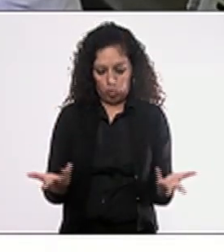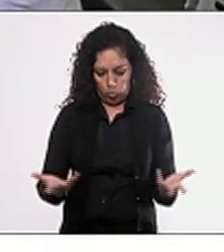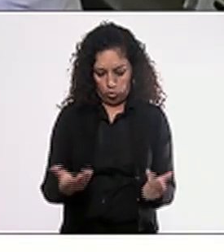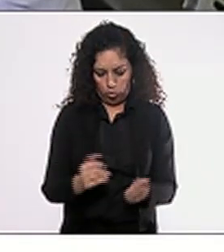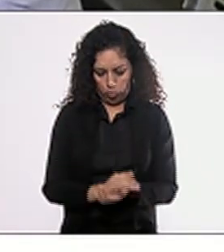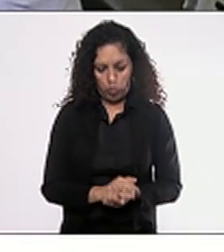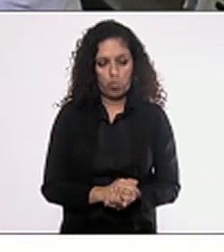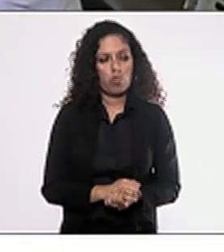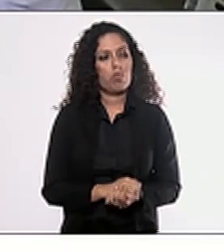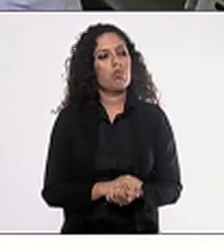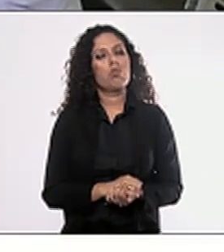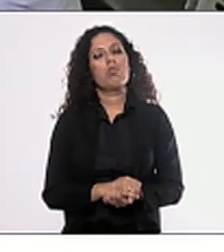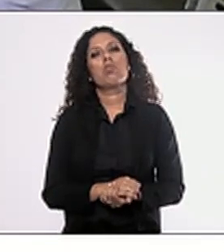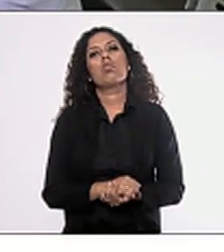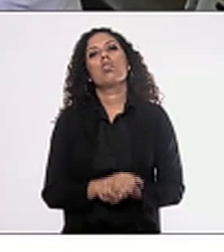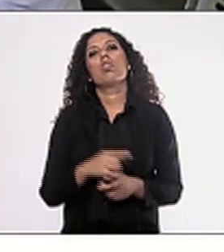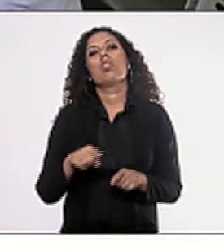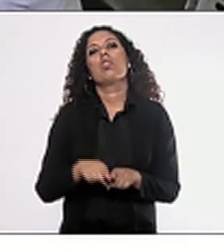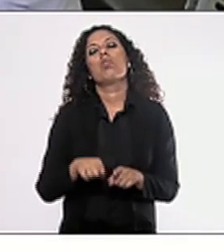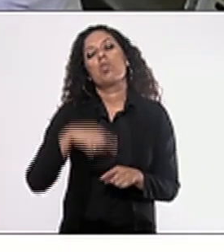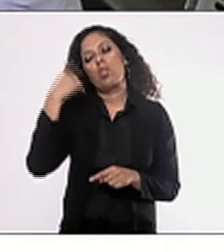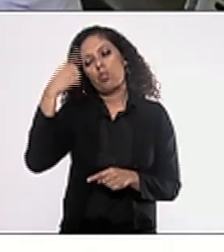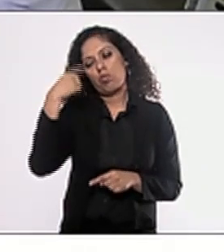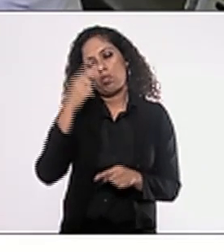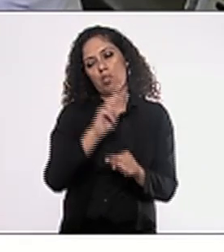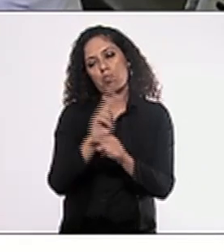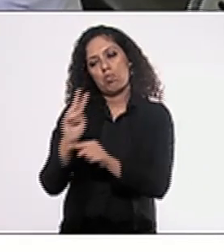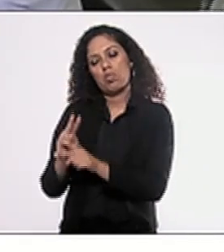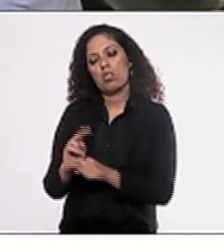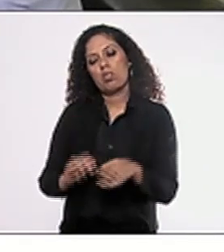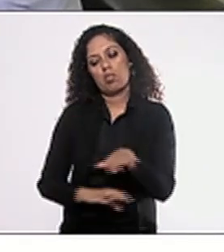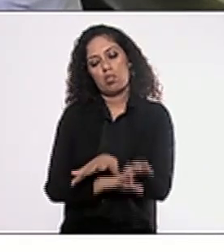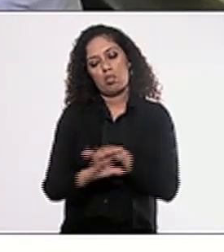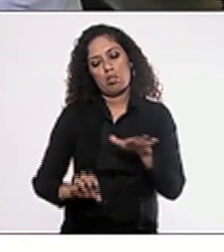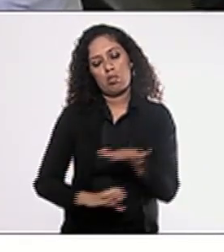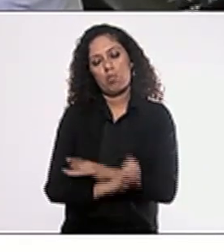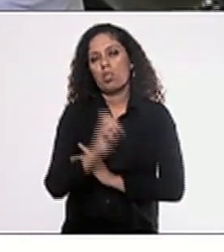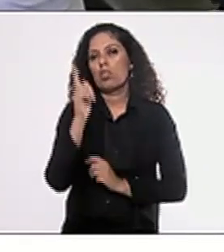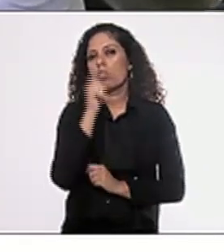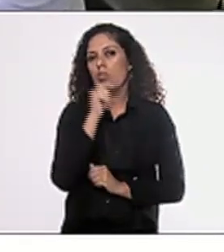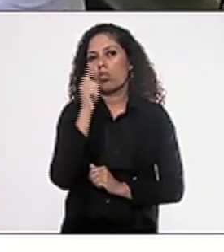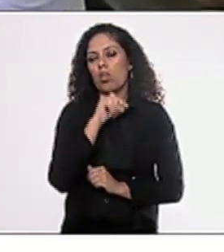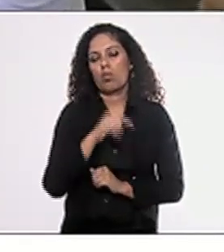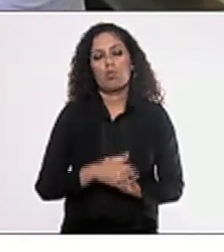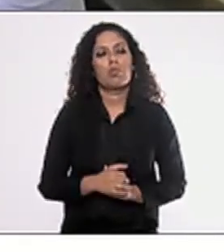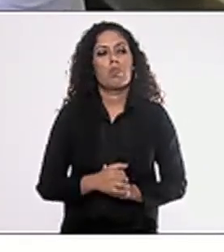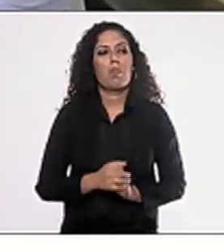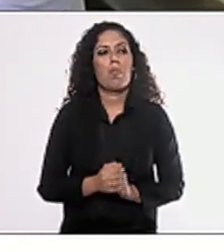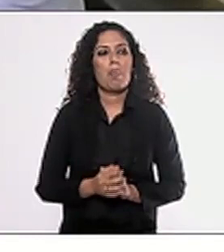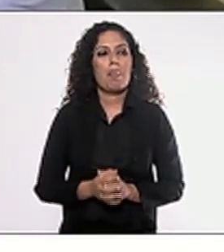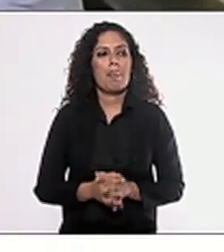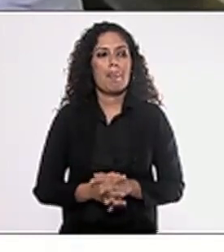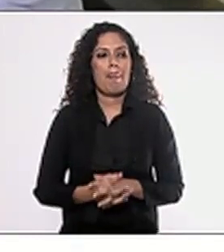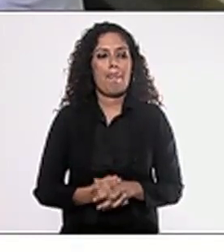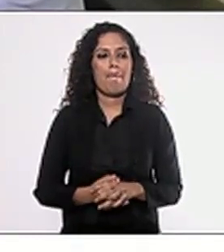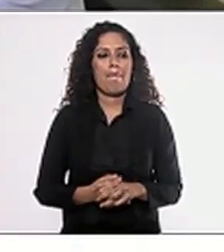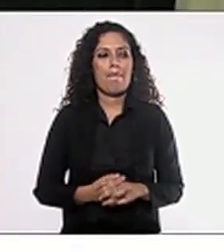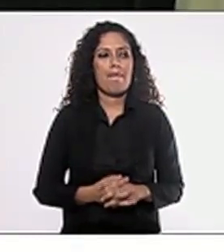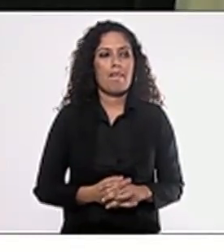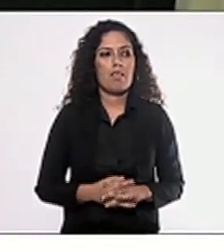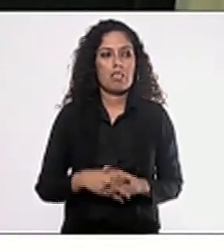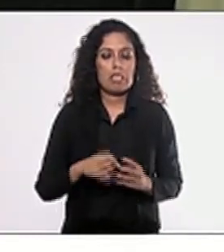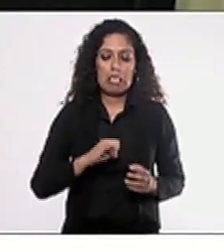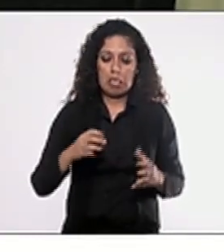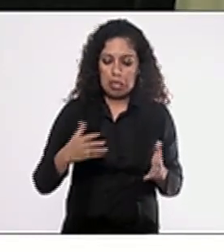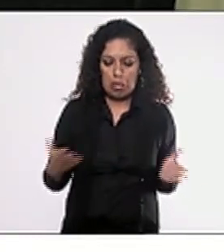O advogado Fábio Lugão também, representando a SEDAI. São senhores? Aqui. Maravilha. Se vocês quiserem